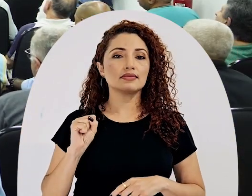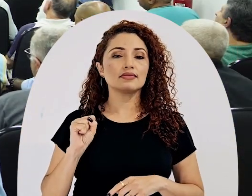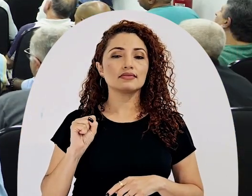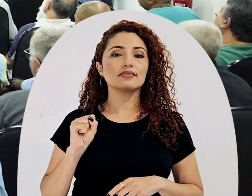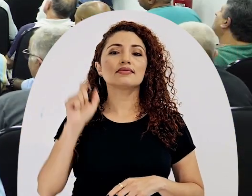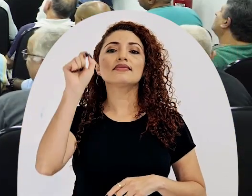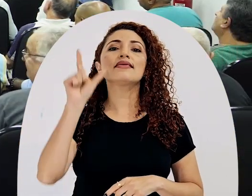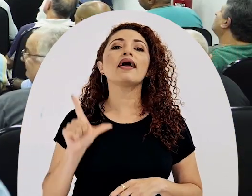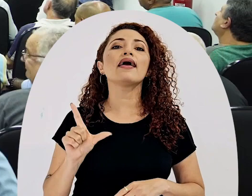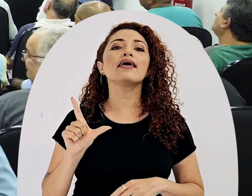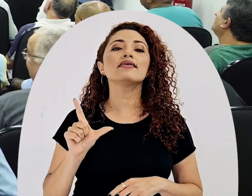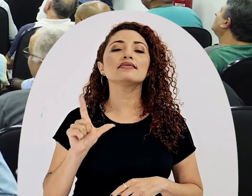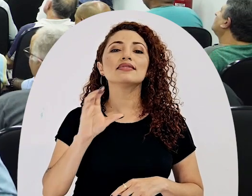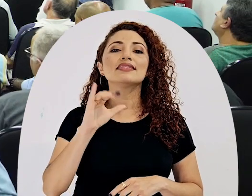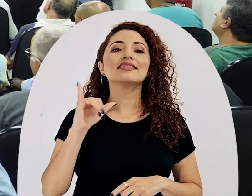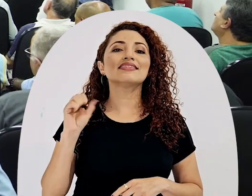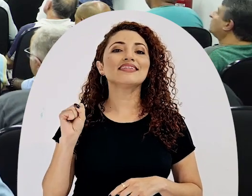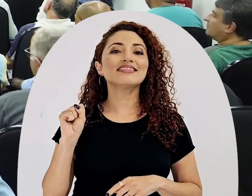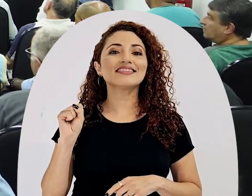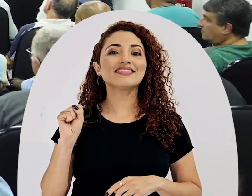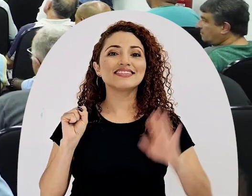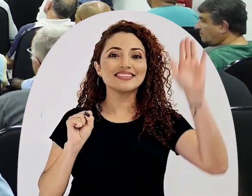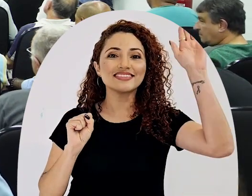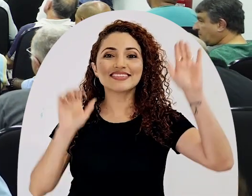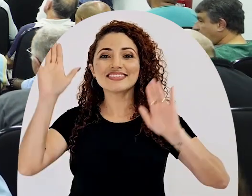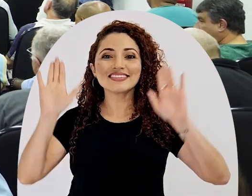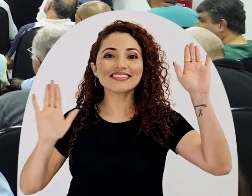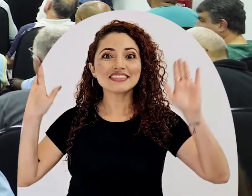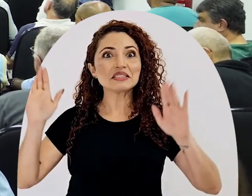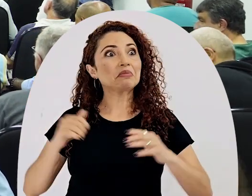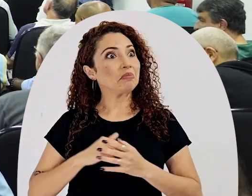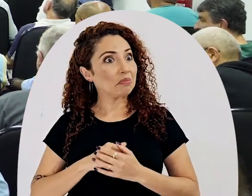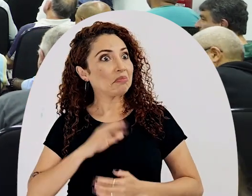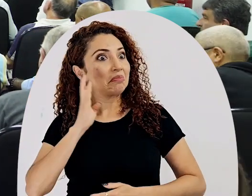que legal! Várias pessoas. Mas sabe mesmo?